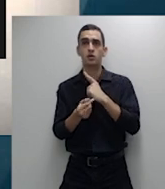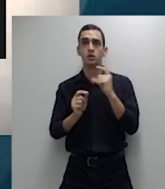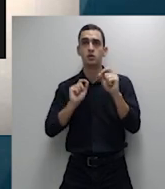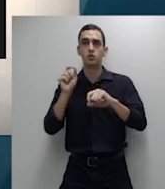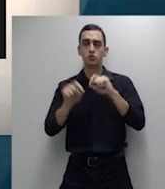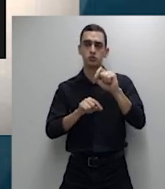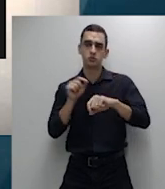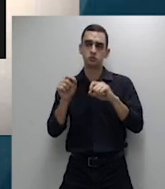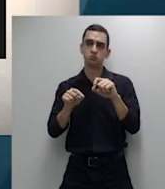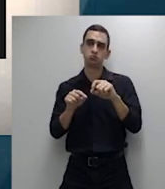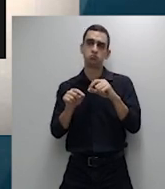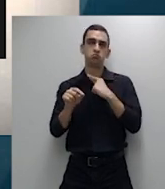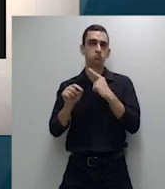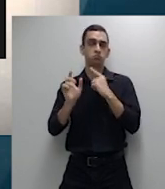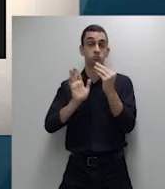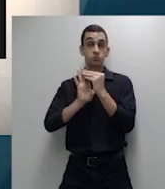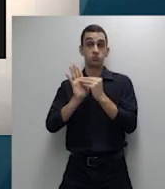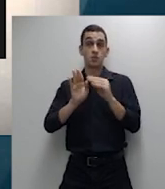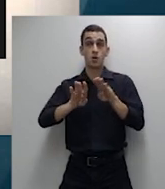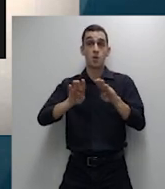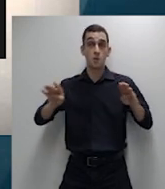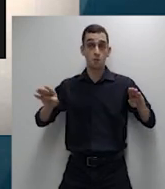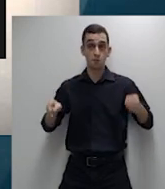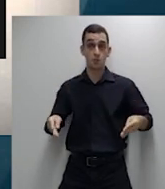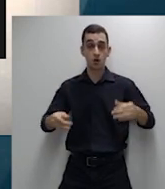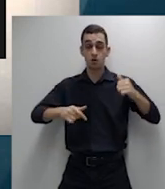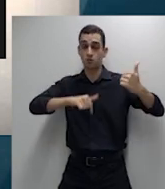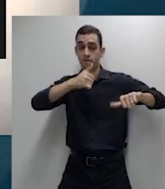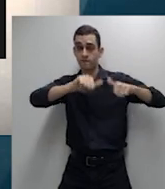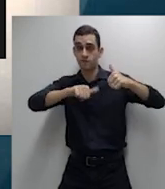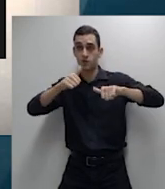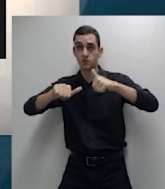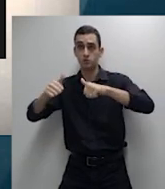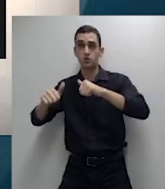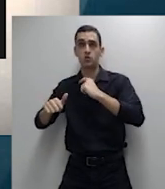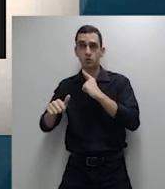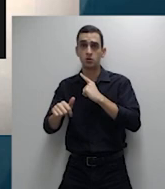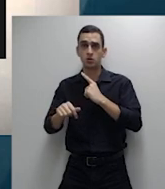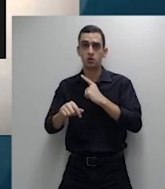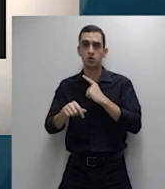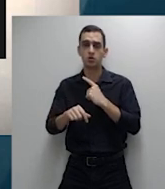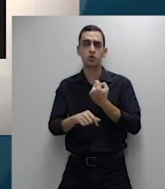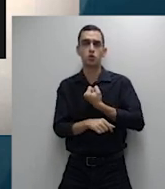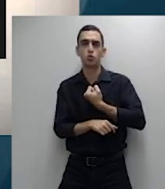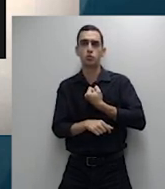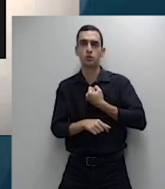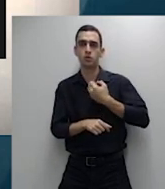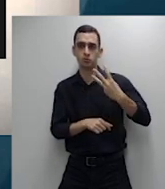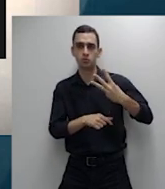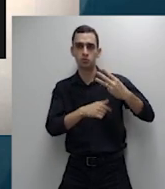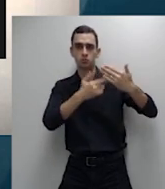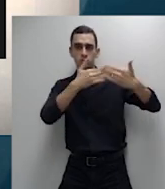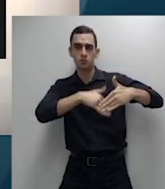a banca examinadora no tocante à questão três trazida na mais